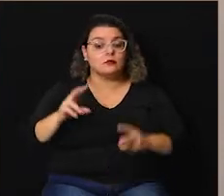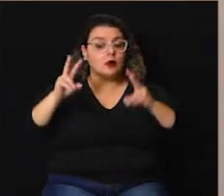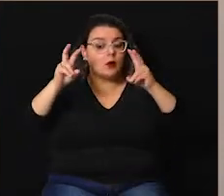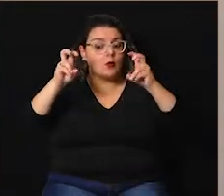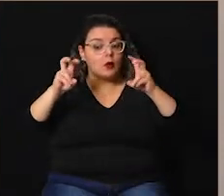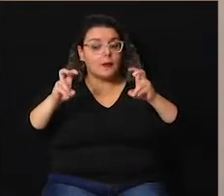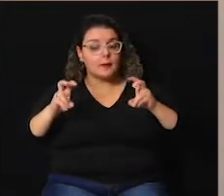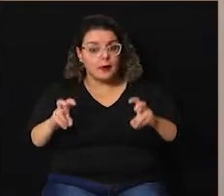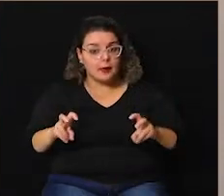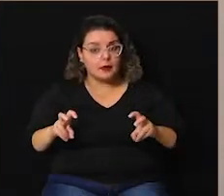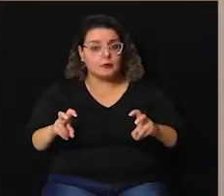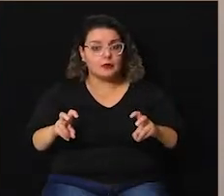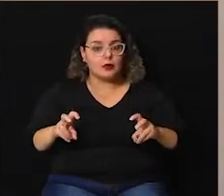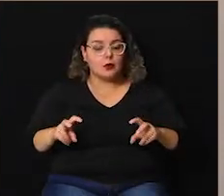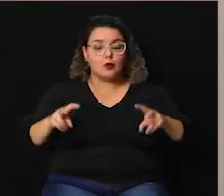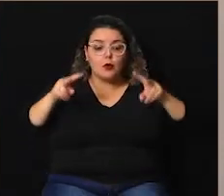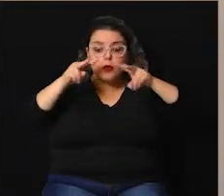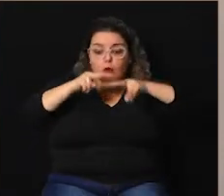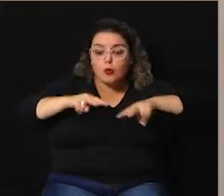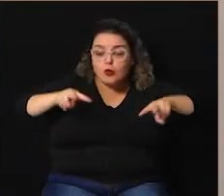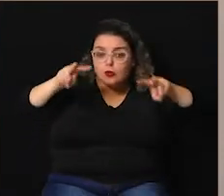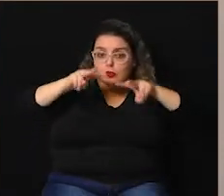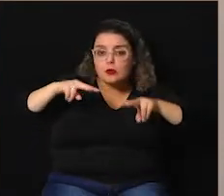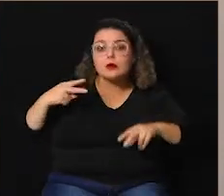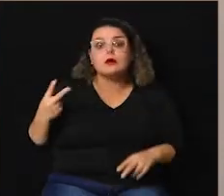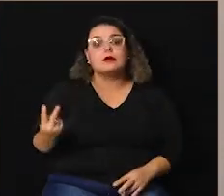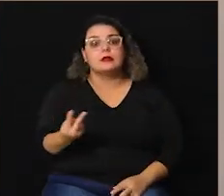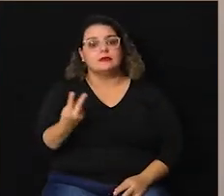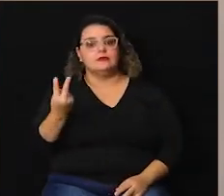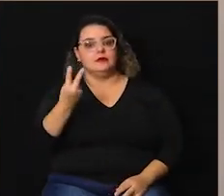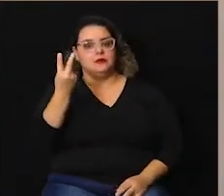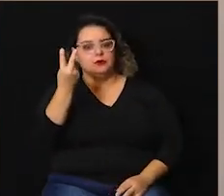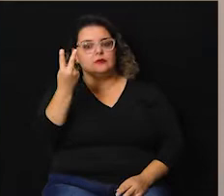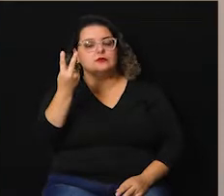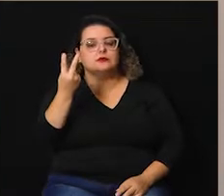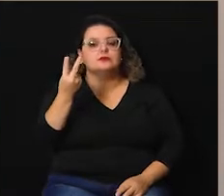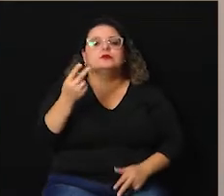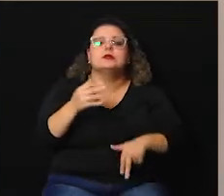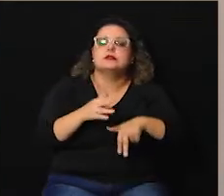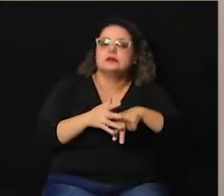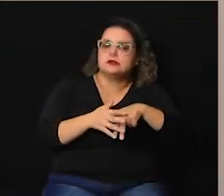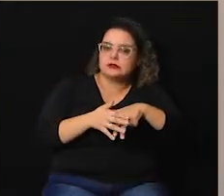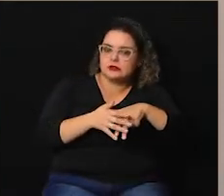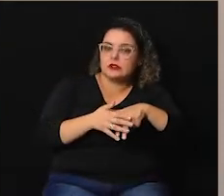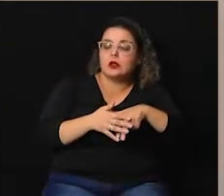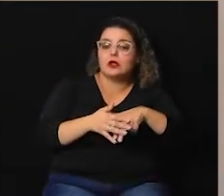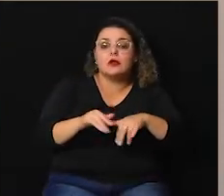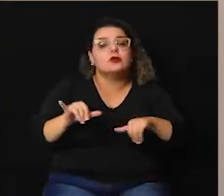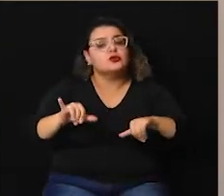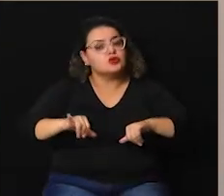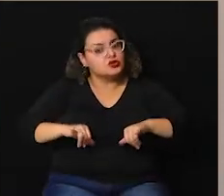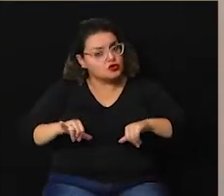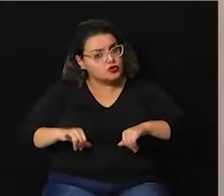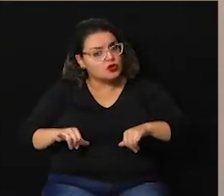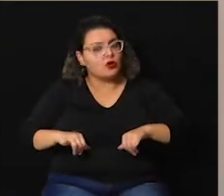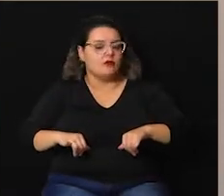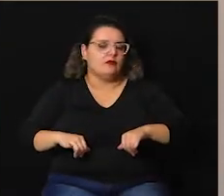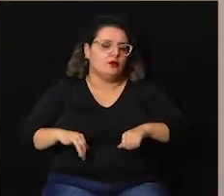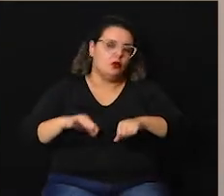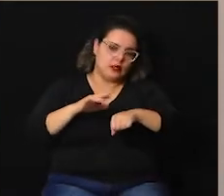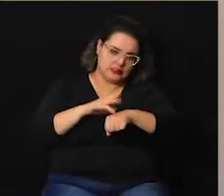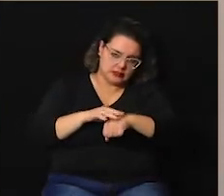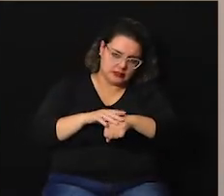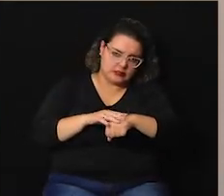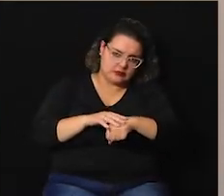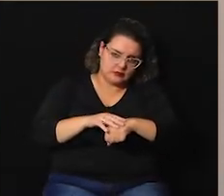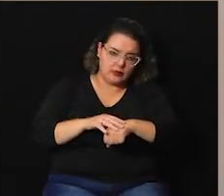uma posição de observação e valorização desses pacientes que sofrem com alopecia. Então,